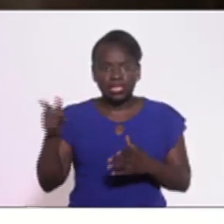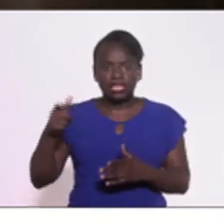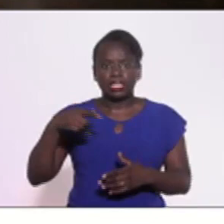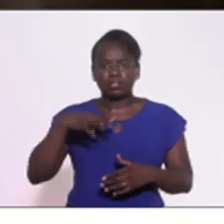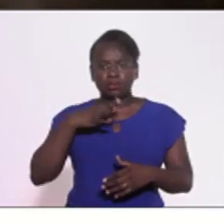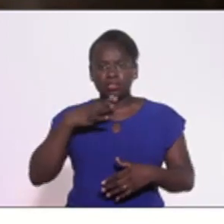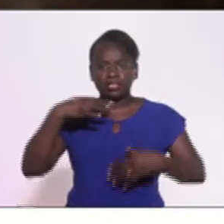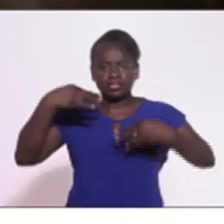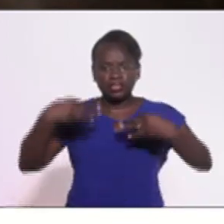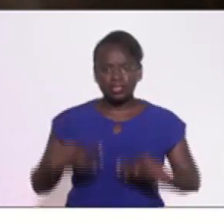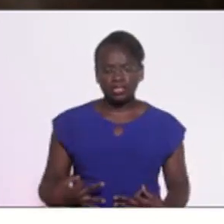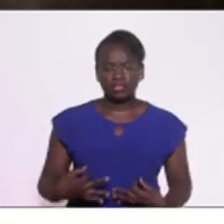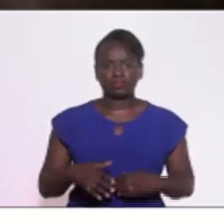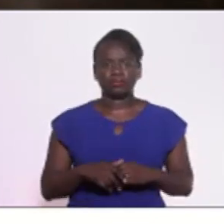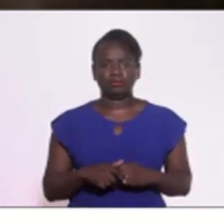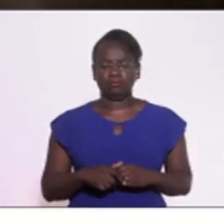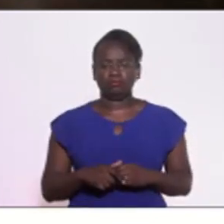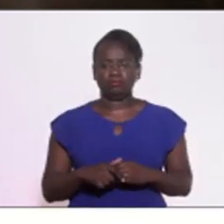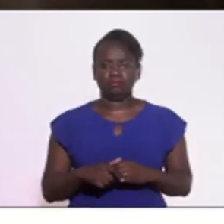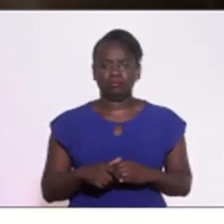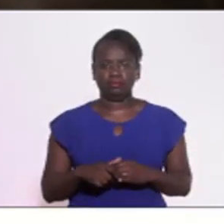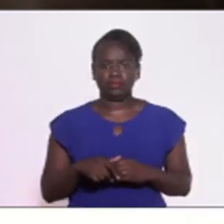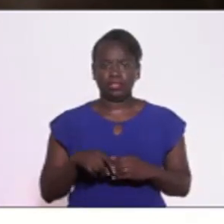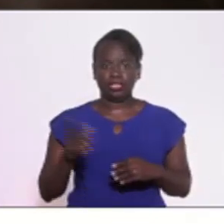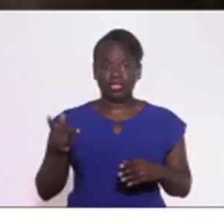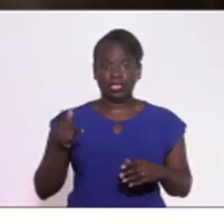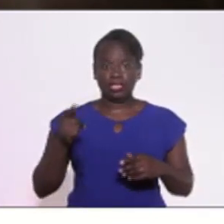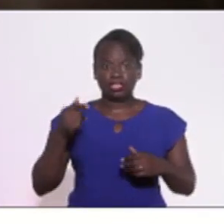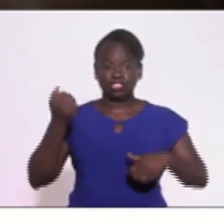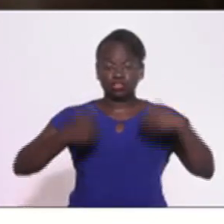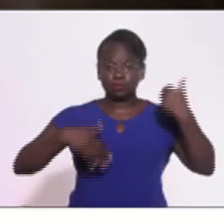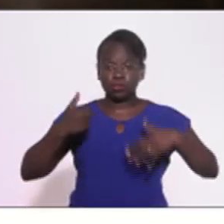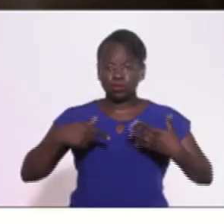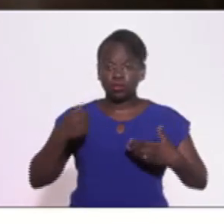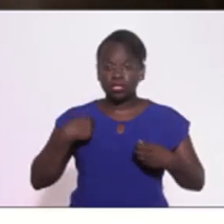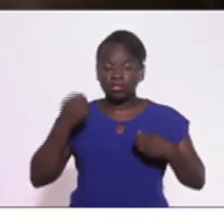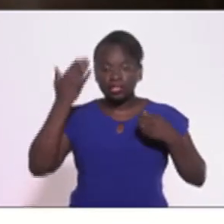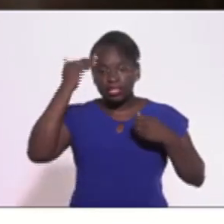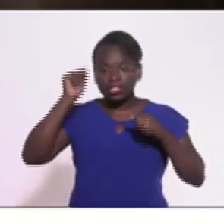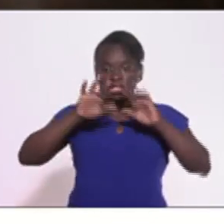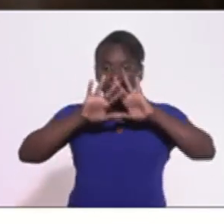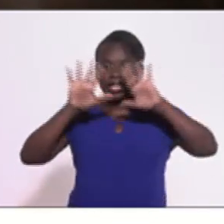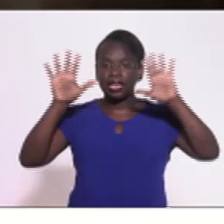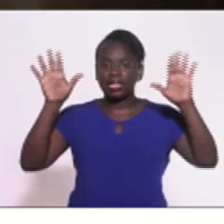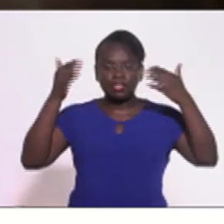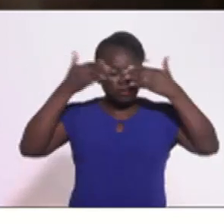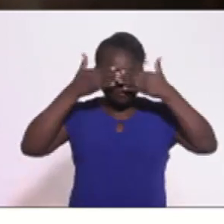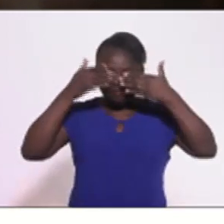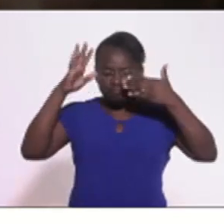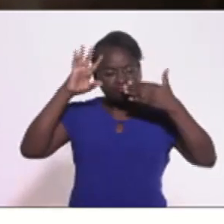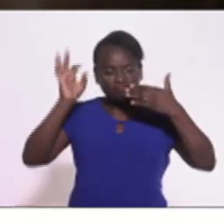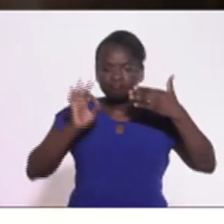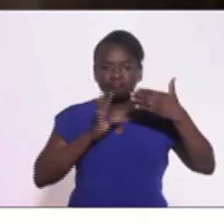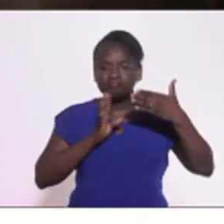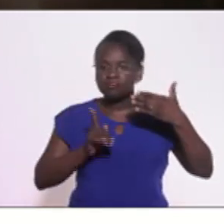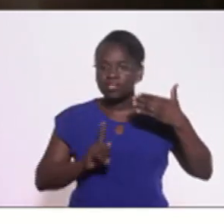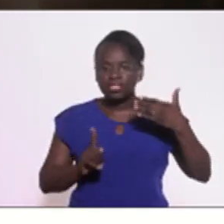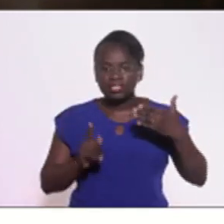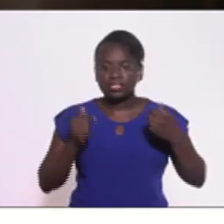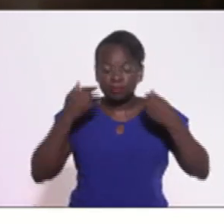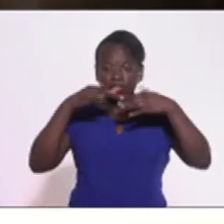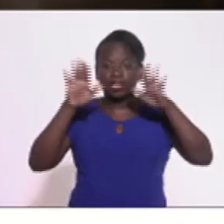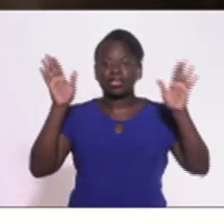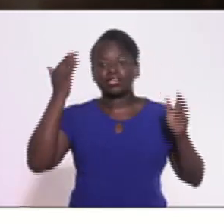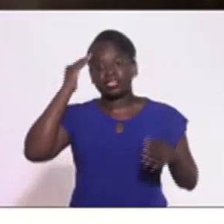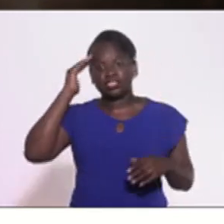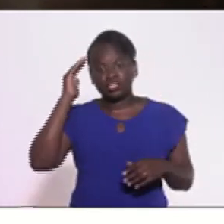politicamente correta, que me descortinou um mundo que eu não fazia